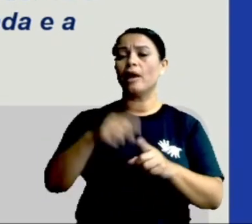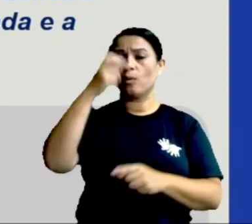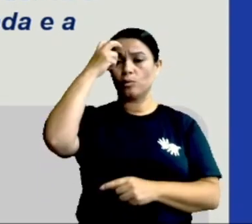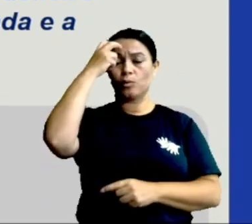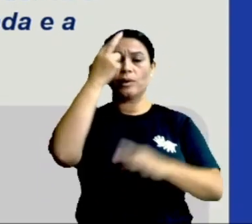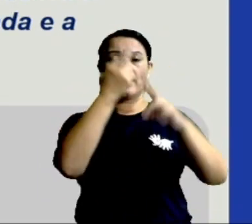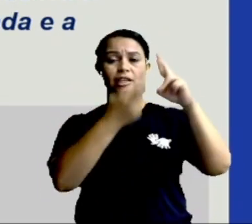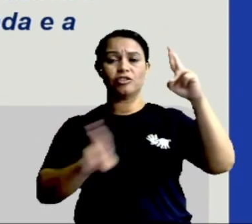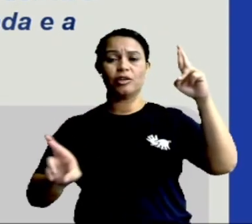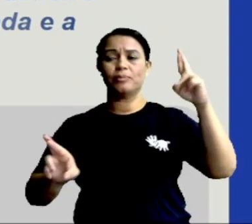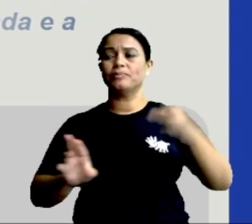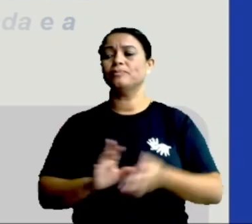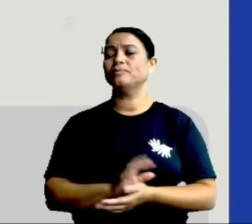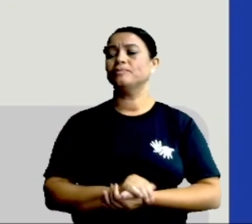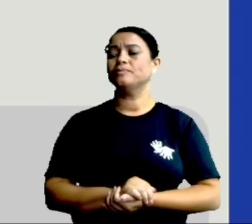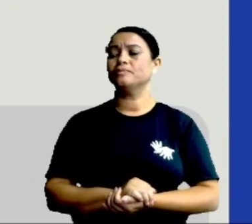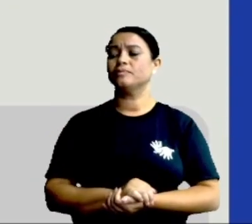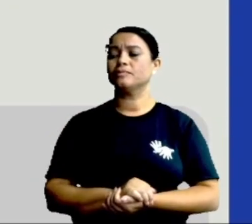religião.